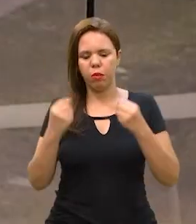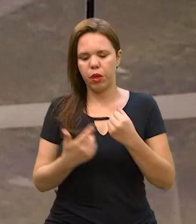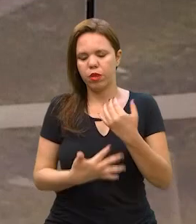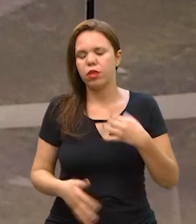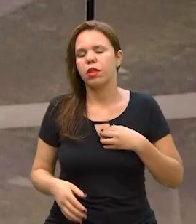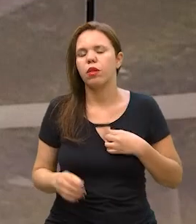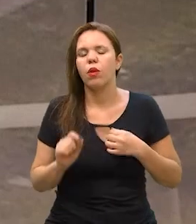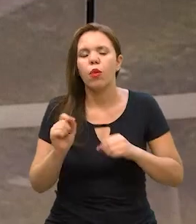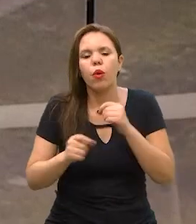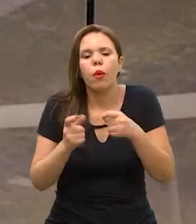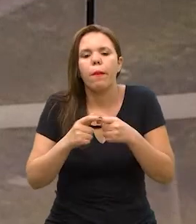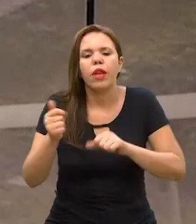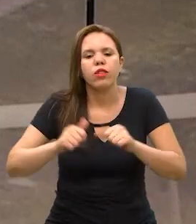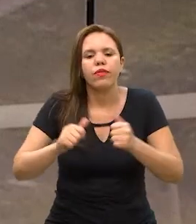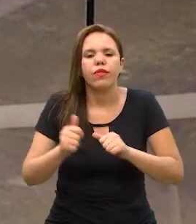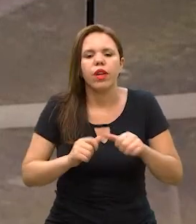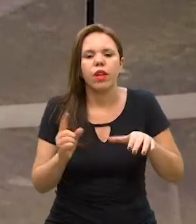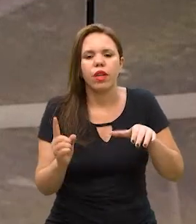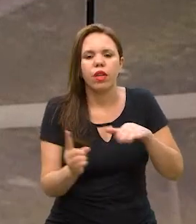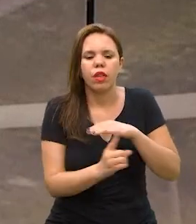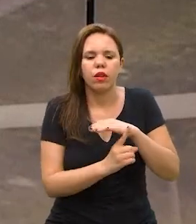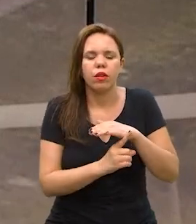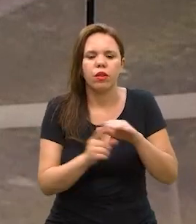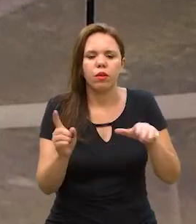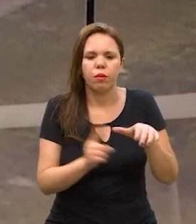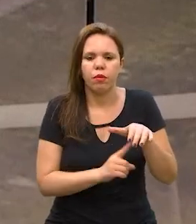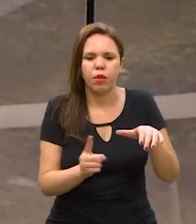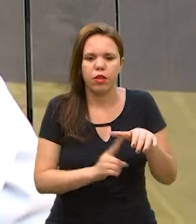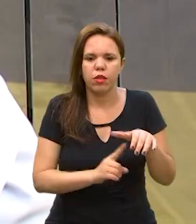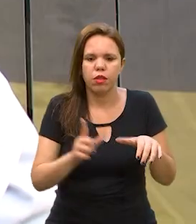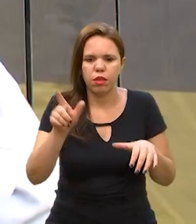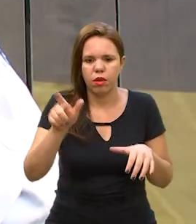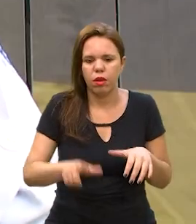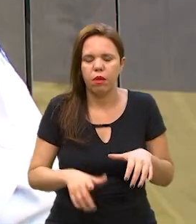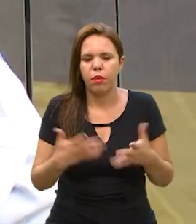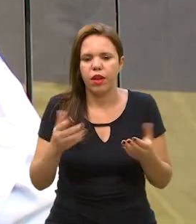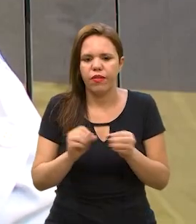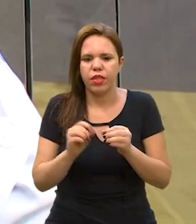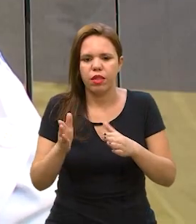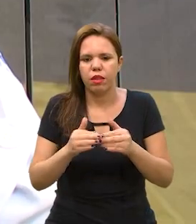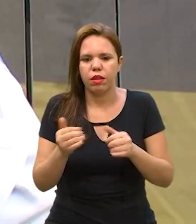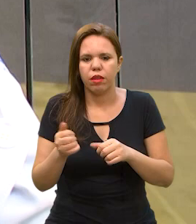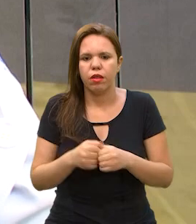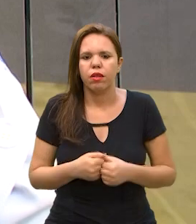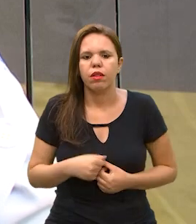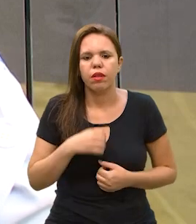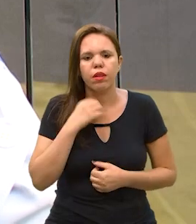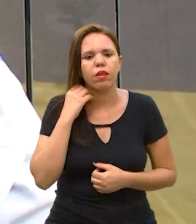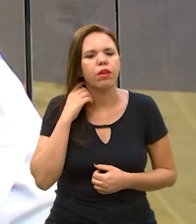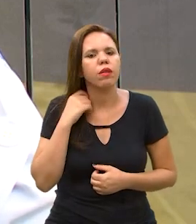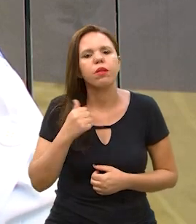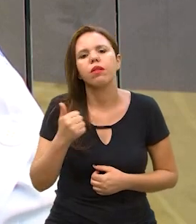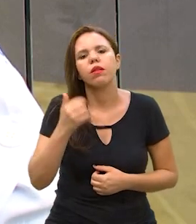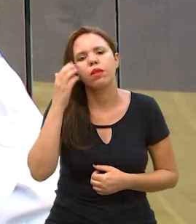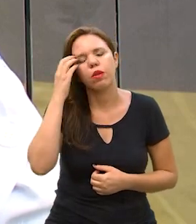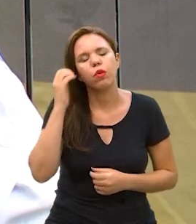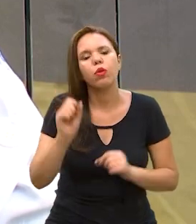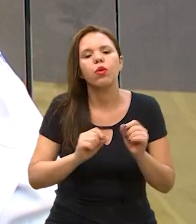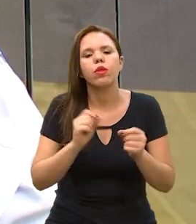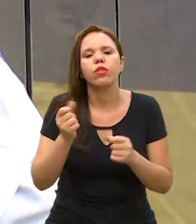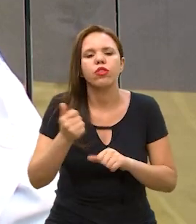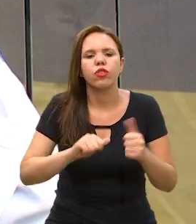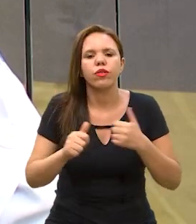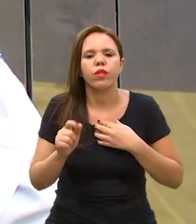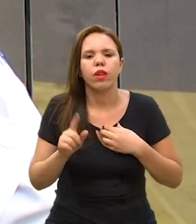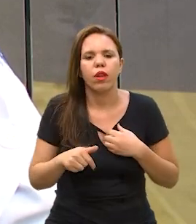médico avalia no paciente para fazer a solicitação? Bom, Rita, primeiramente o que a gente